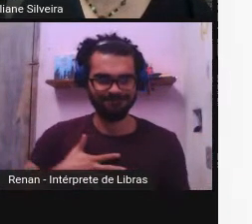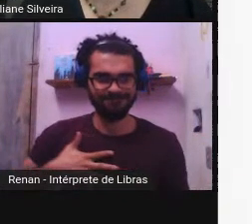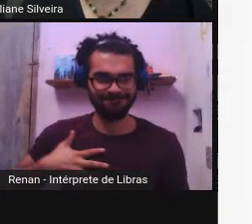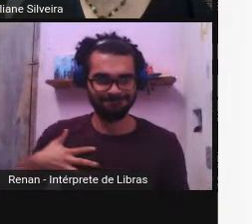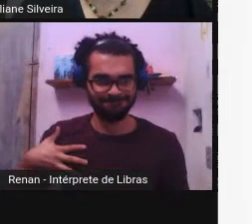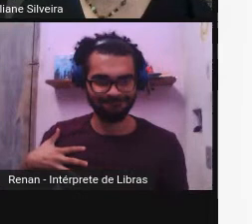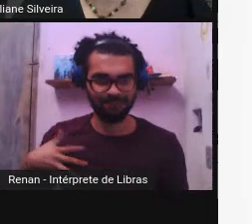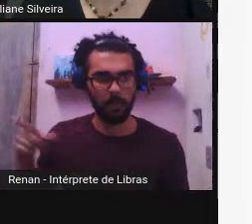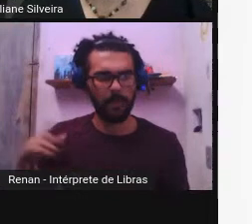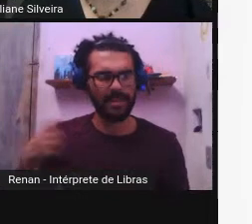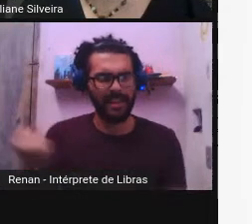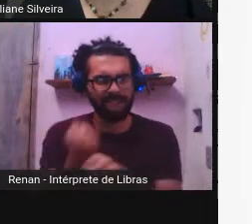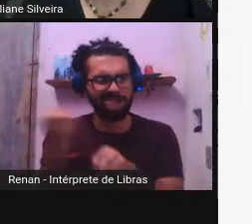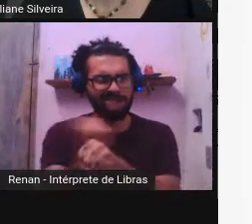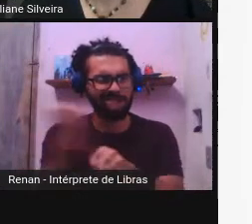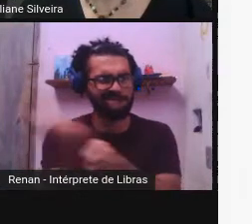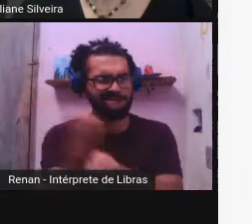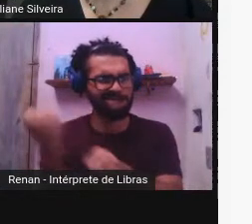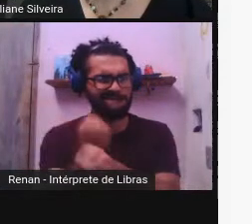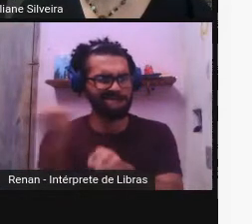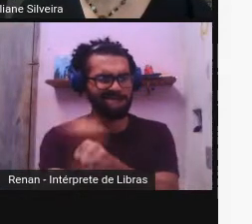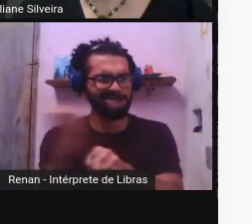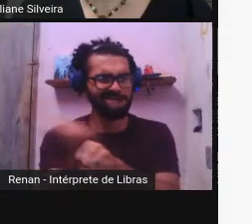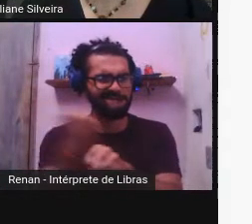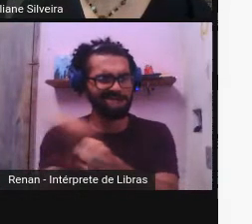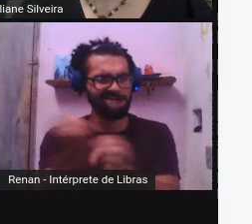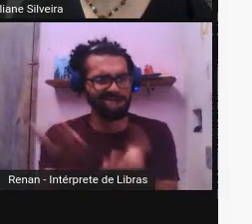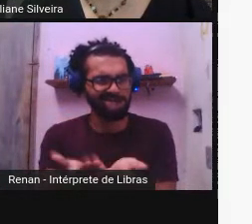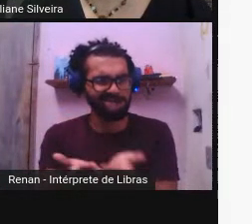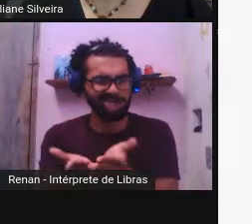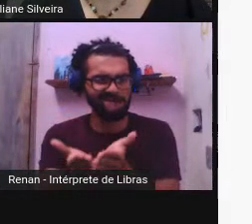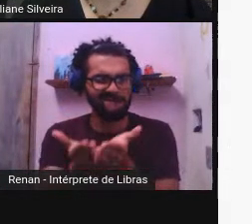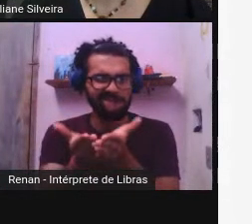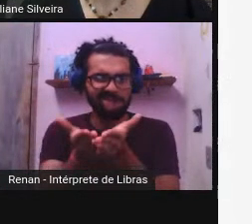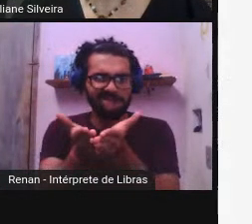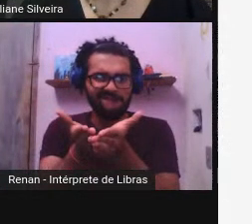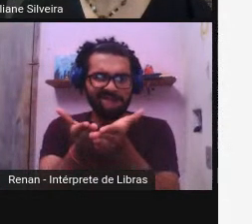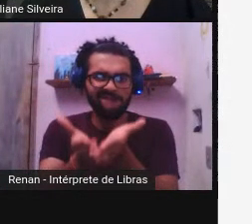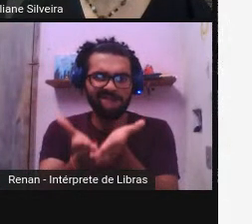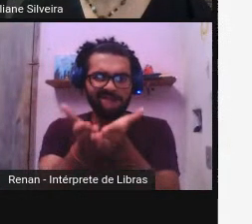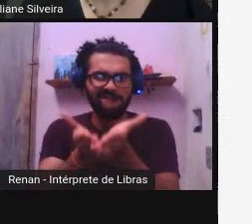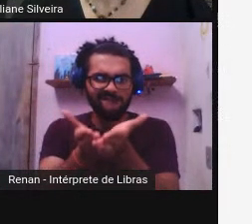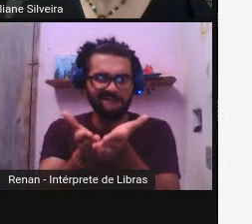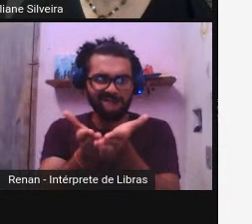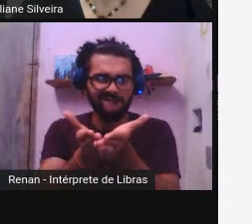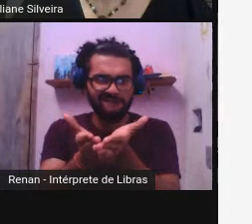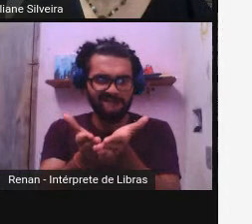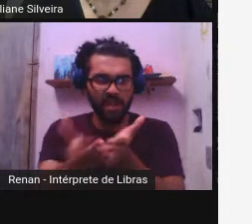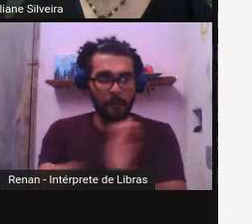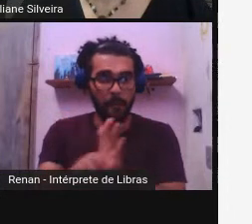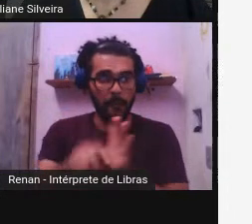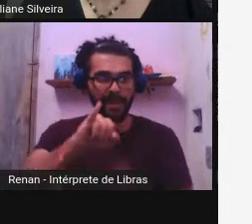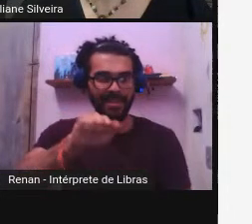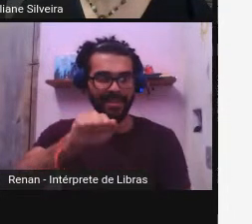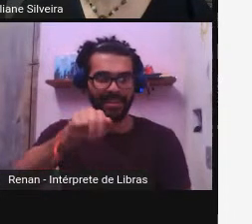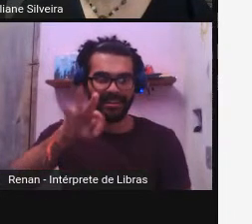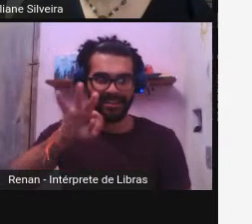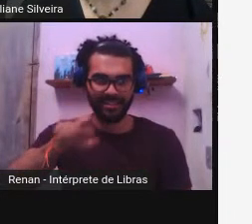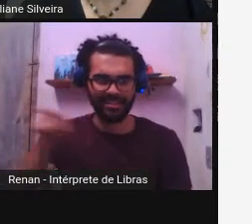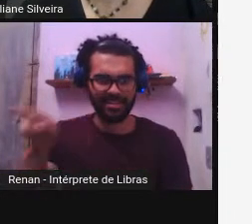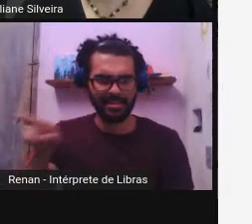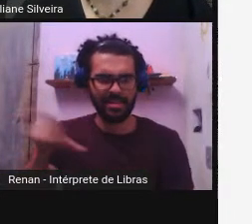um barco com base nesse raciocínio ainda não tinha sido deixada de lado. Por isso, ele era um espírito